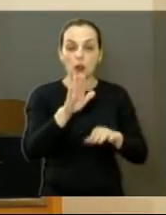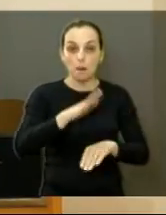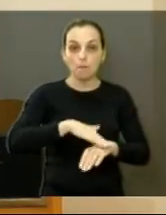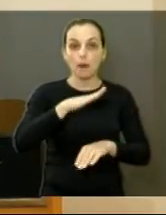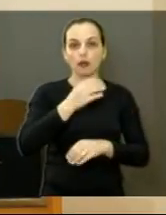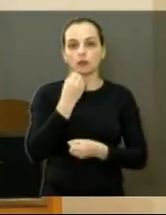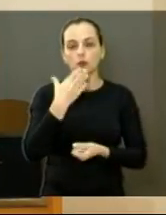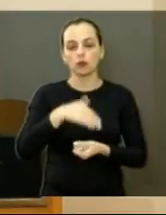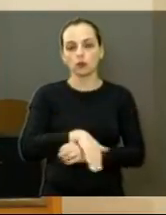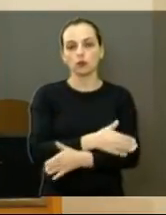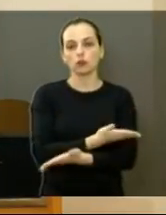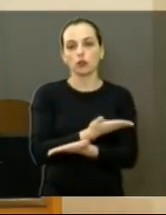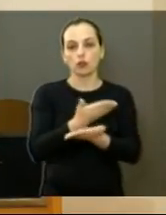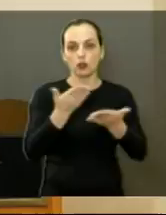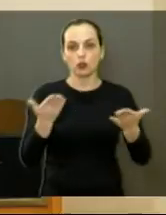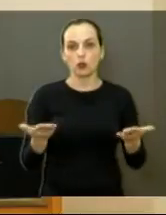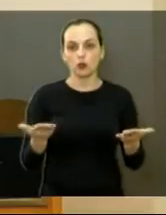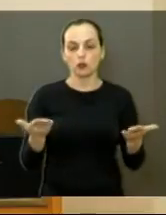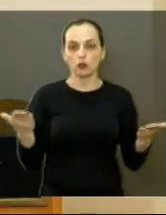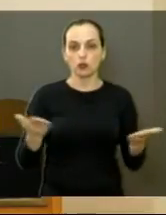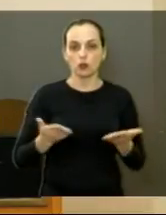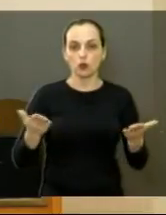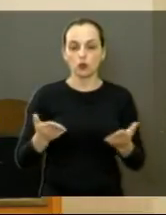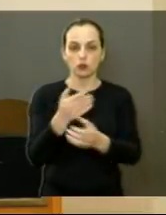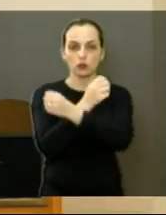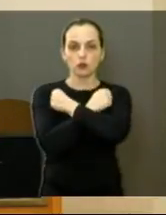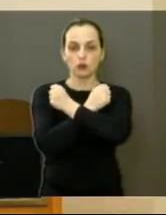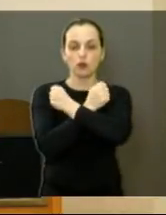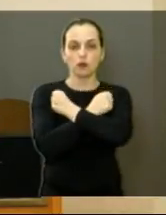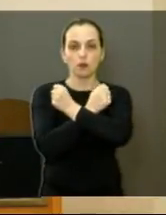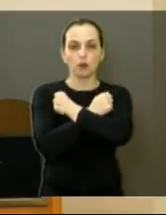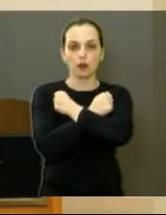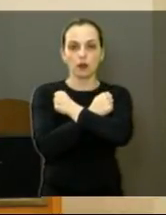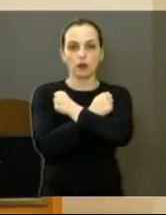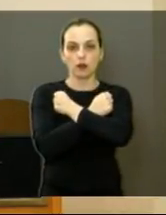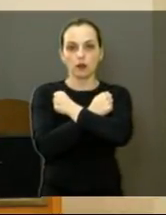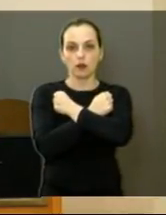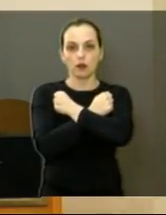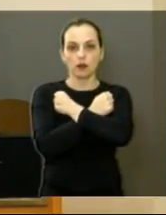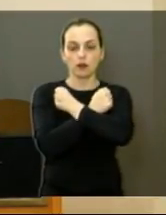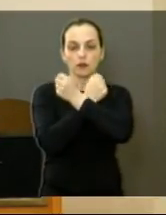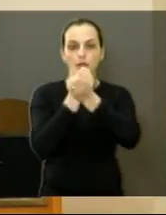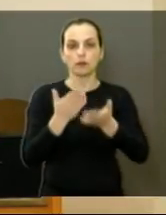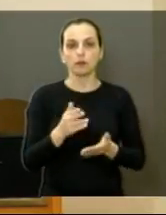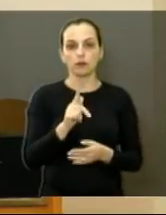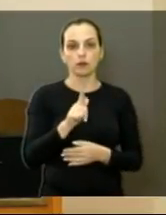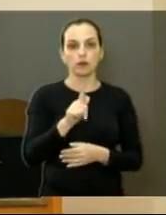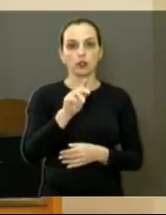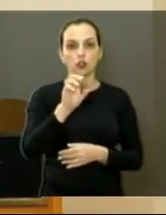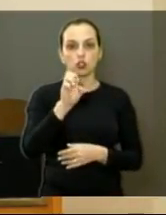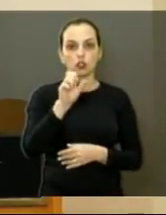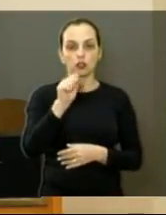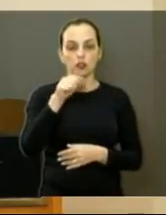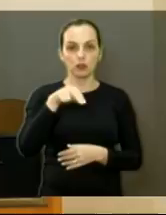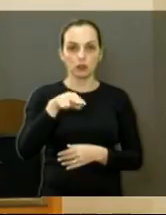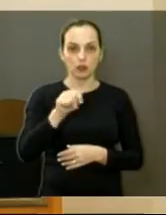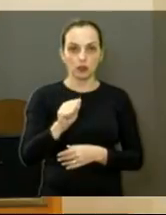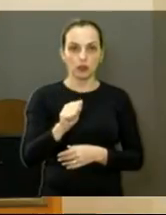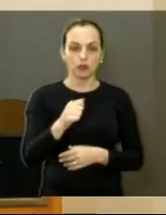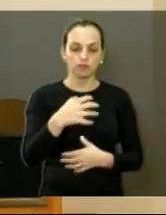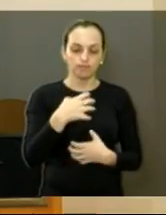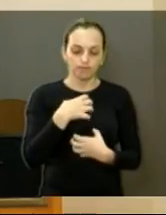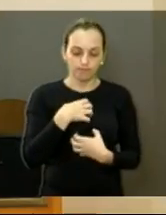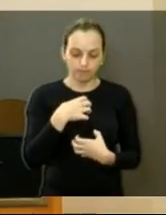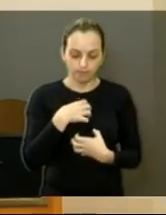boa noite a todos, e hoje também um forte abraço à Giana, e os meus